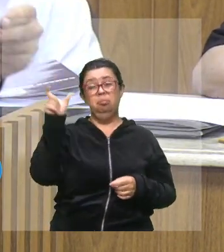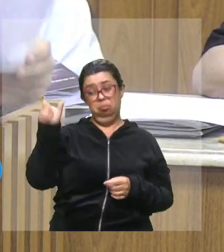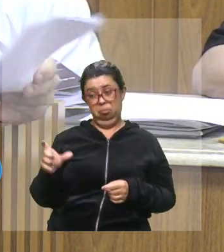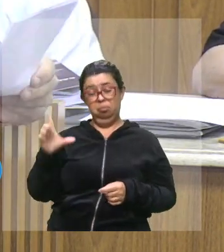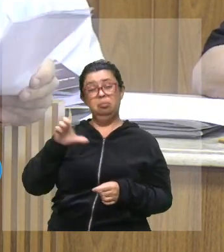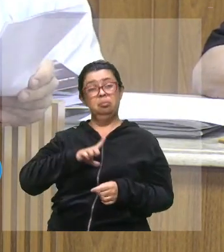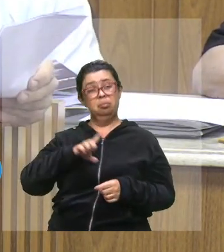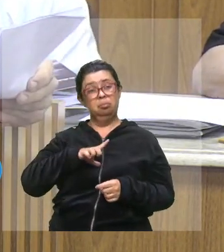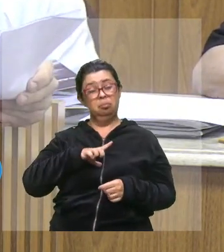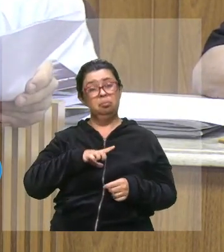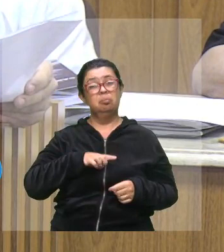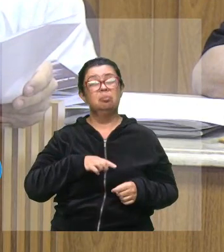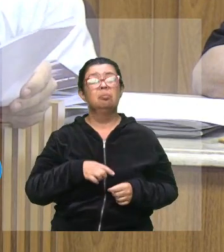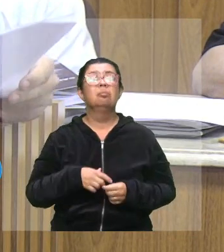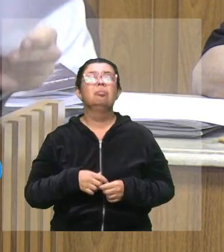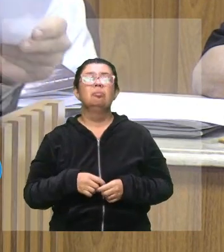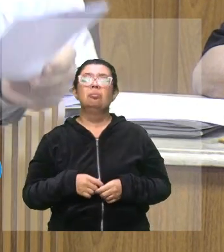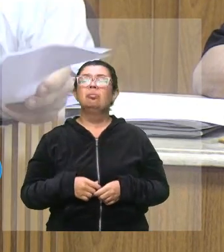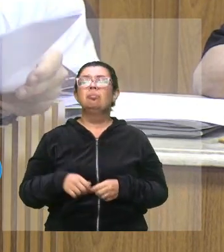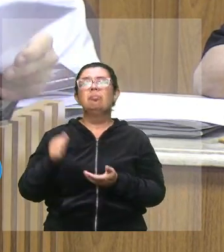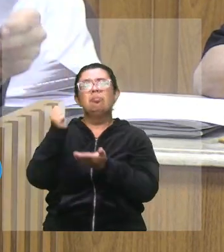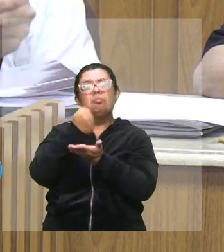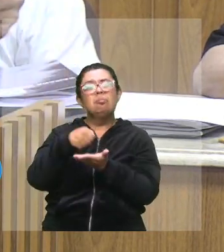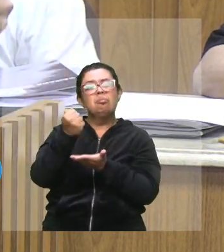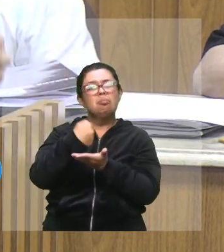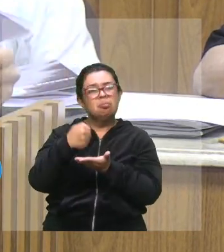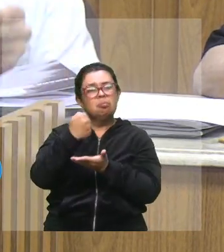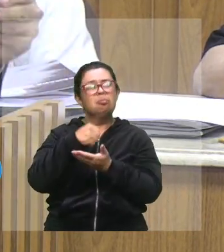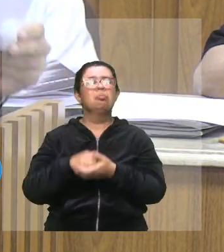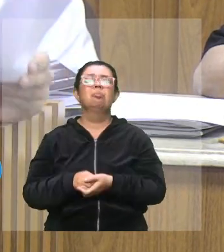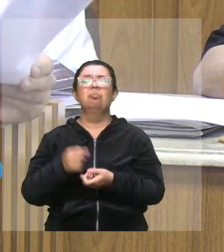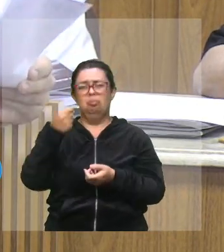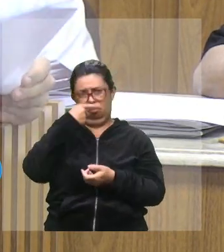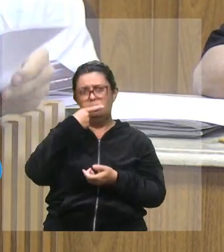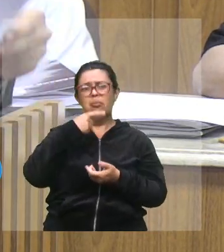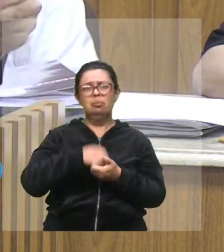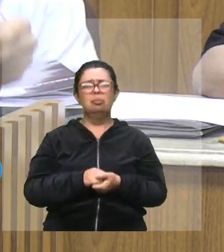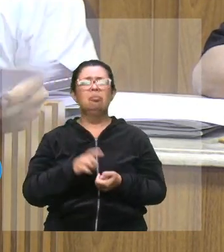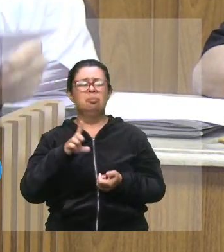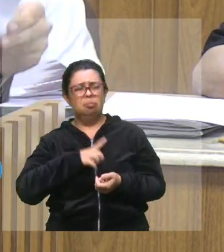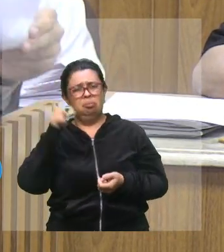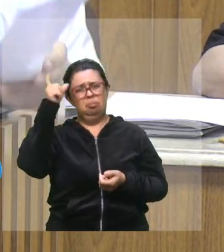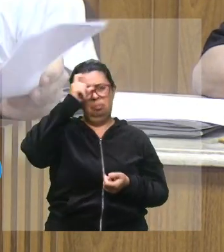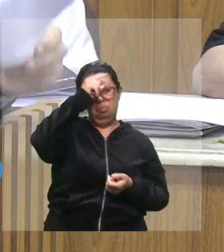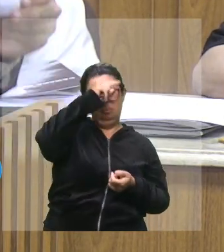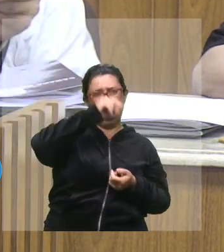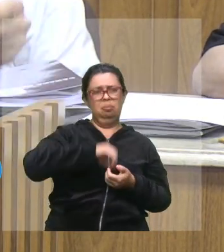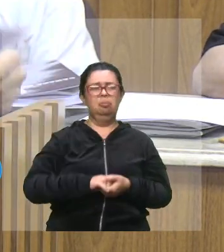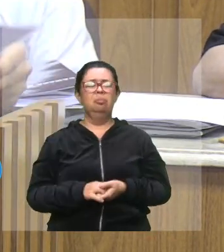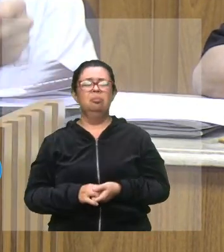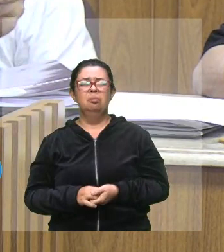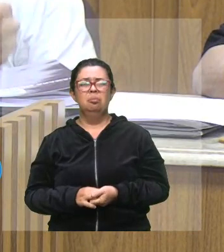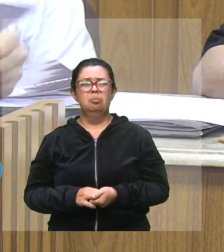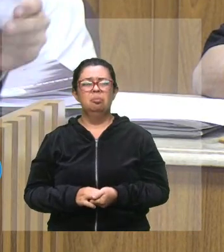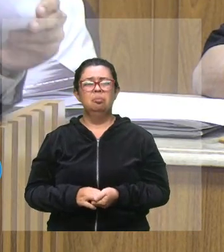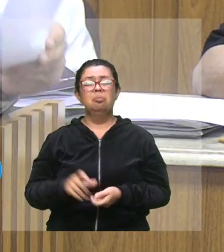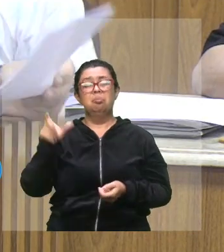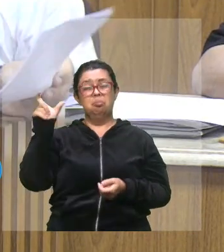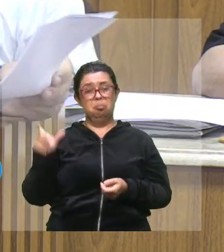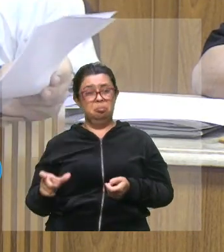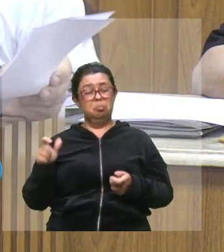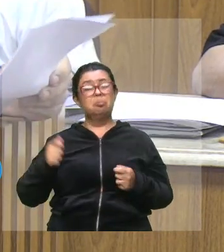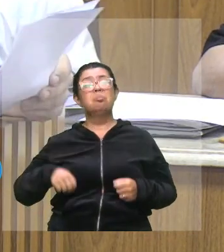que precisam utilizar essa farmácia em local cheio, muitas vezes têm dificuldade de estacionar, dificuldade de mobilidade, idosos, pessoas